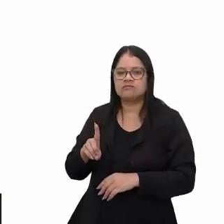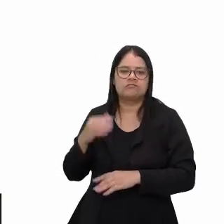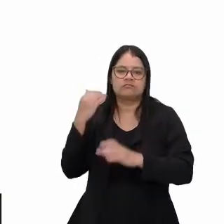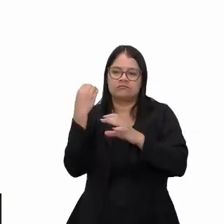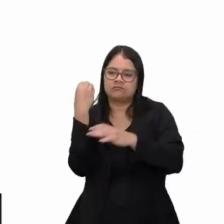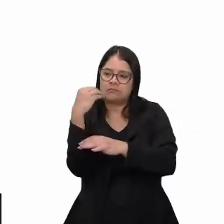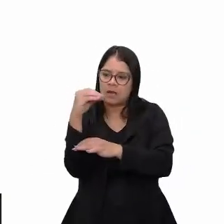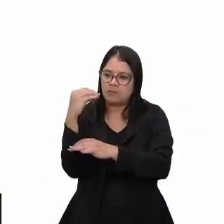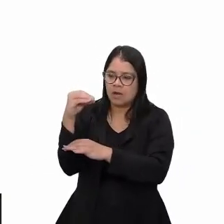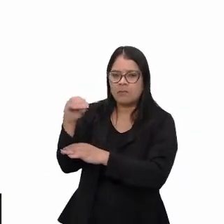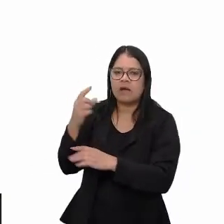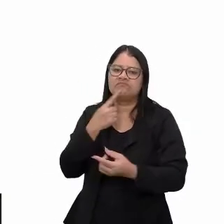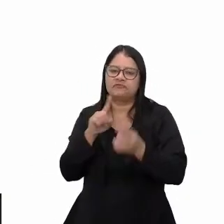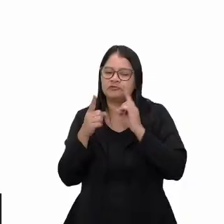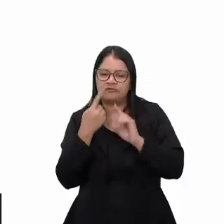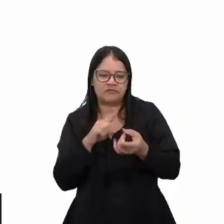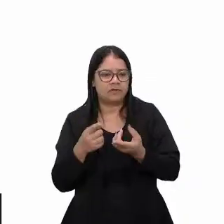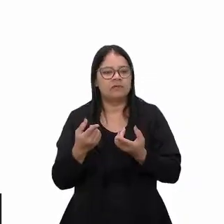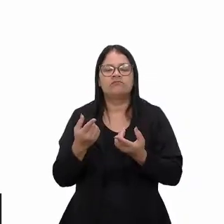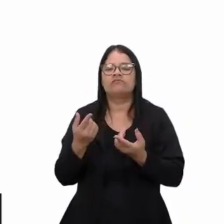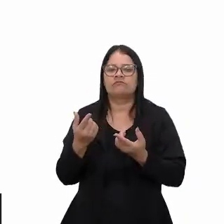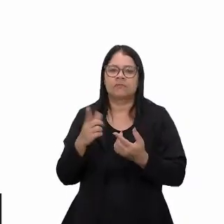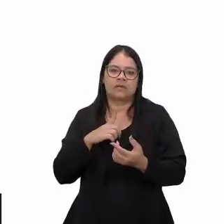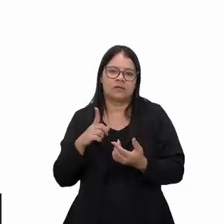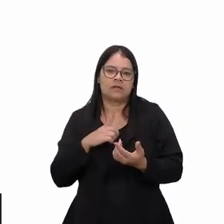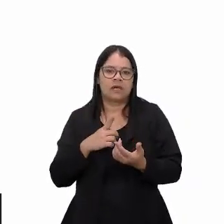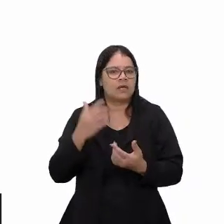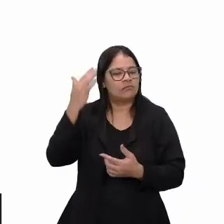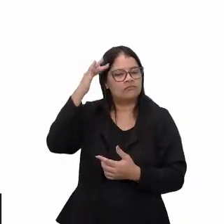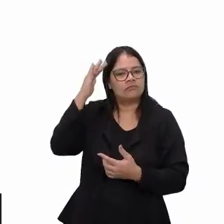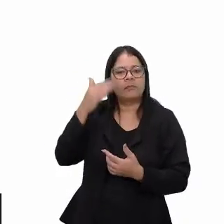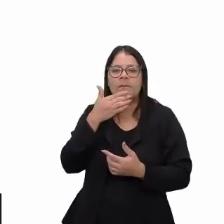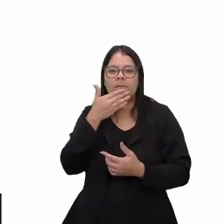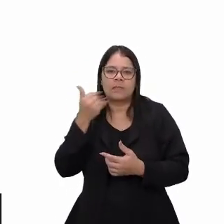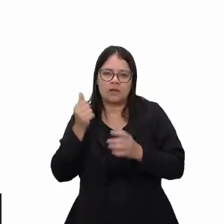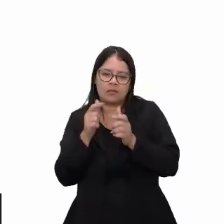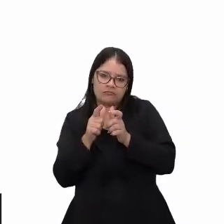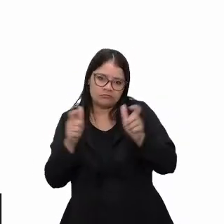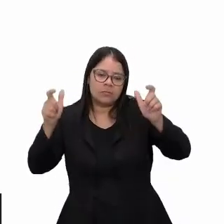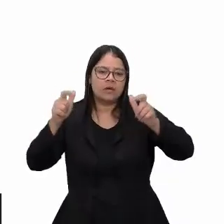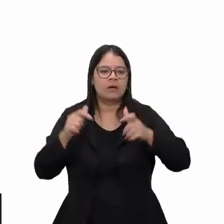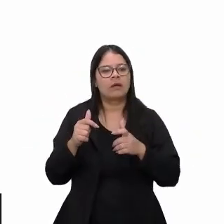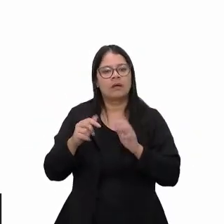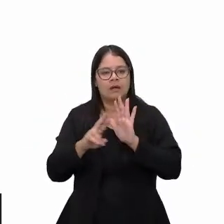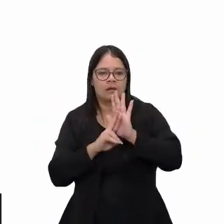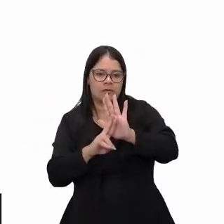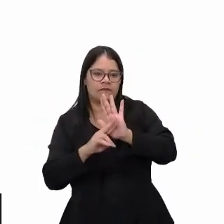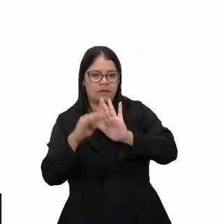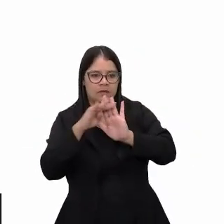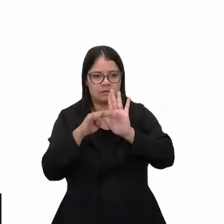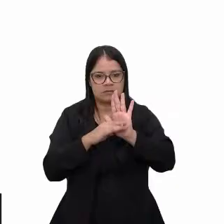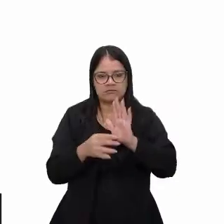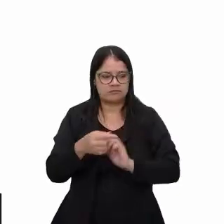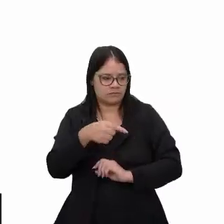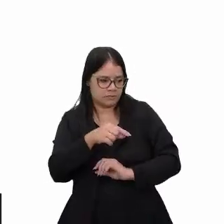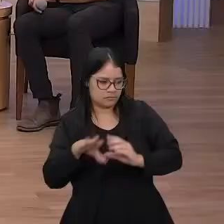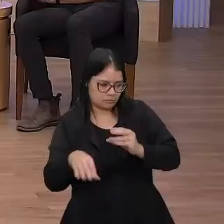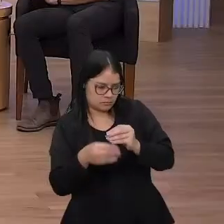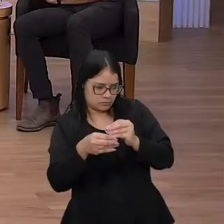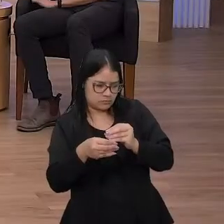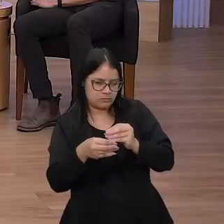sua dúvida, para que haja um maior entendimento sobre a conferência. Você quer fazer